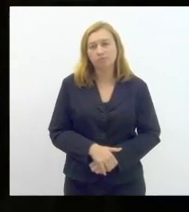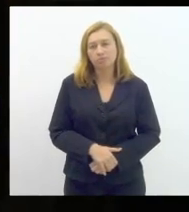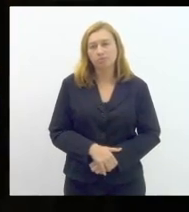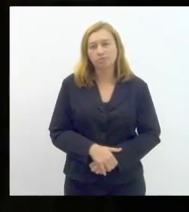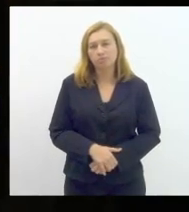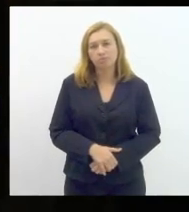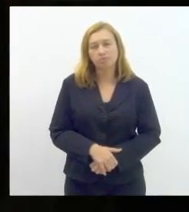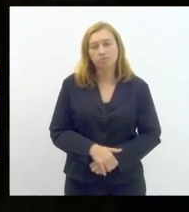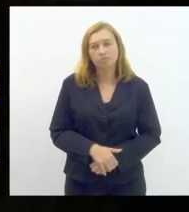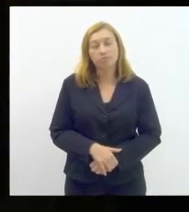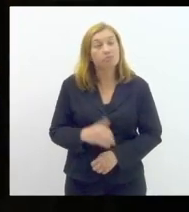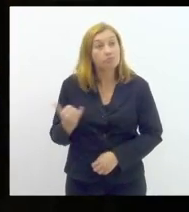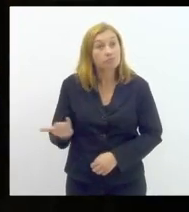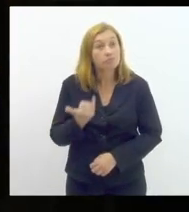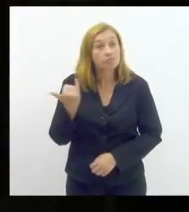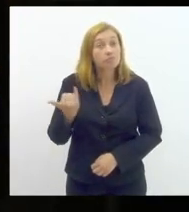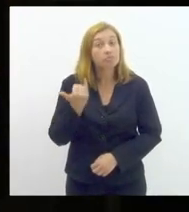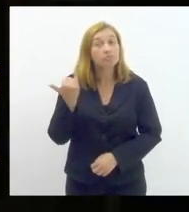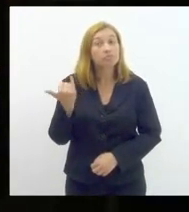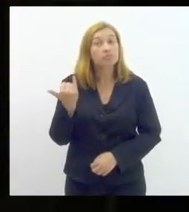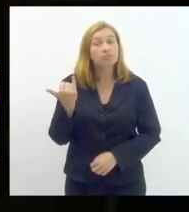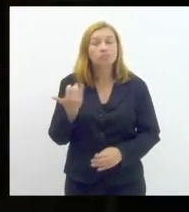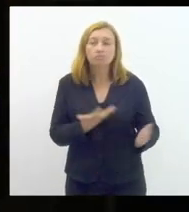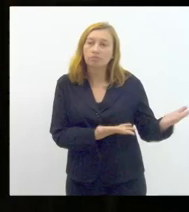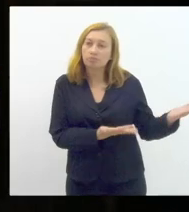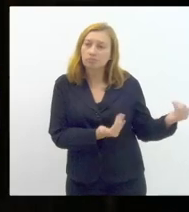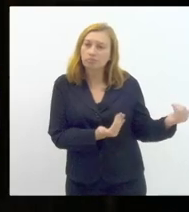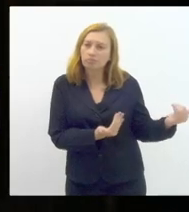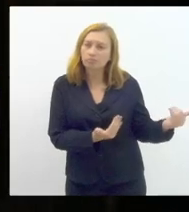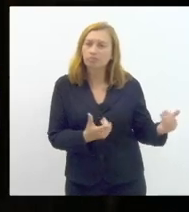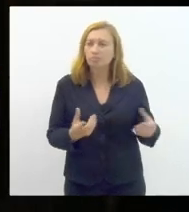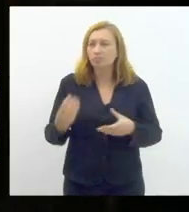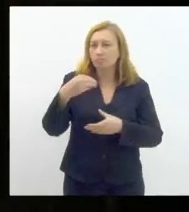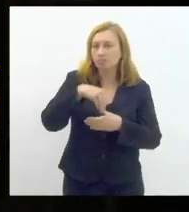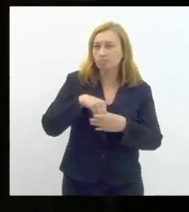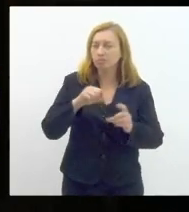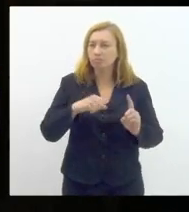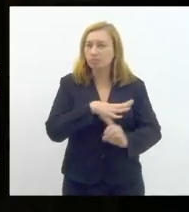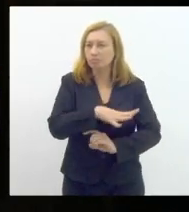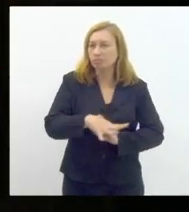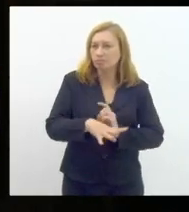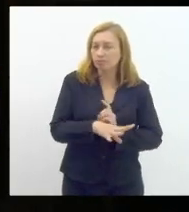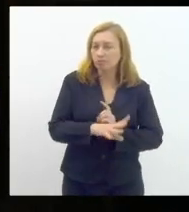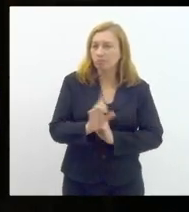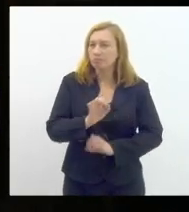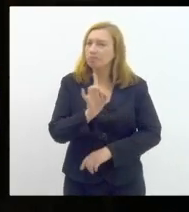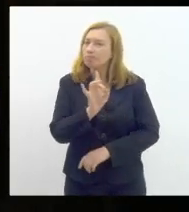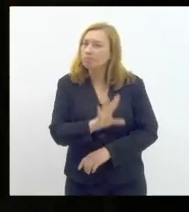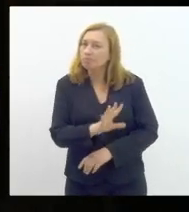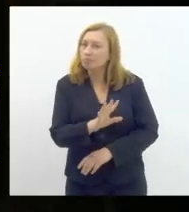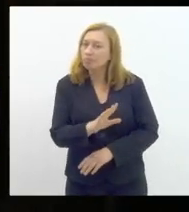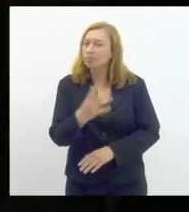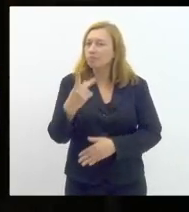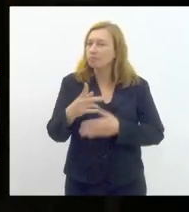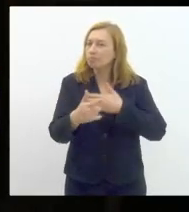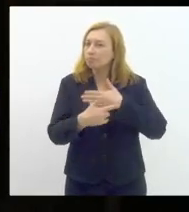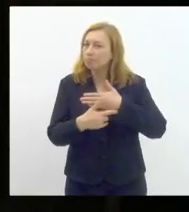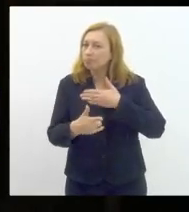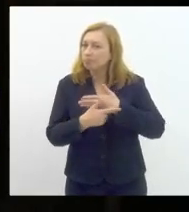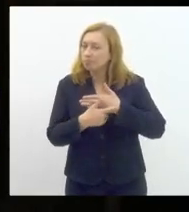eu quero destacar a importância que os jovens exercem na sociedade, não só pelo seu papel